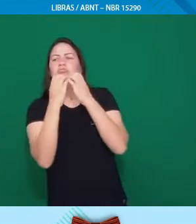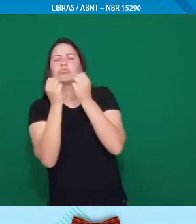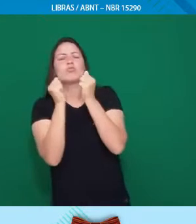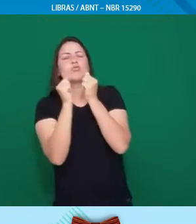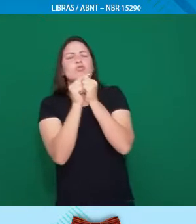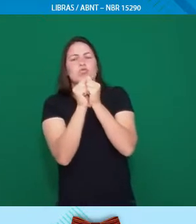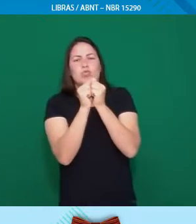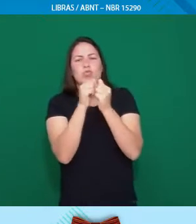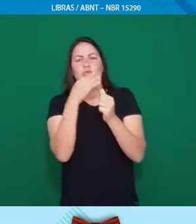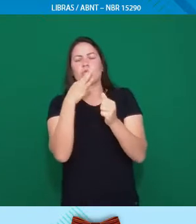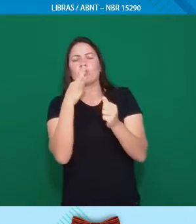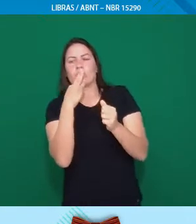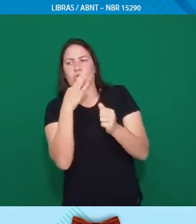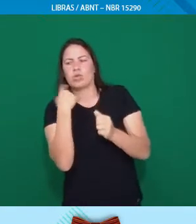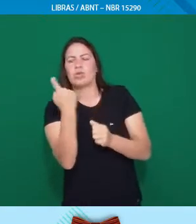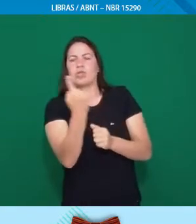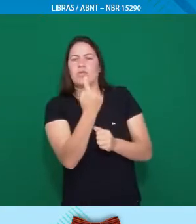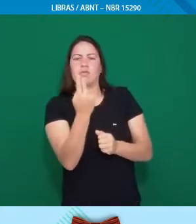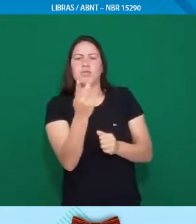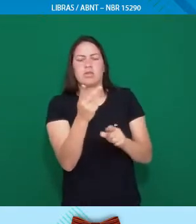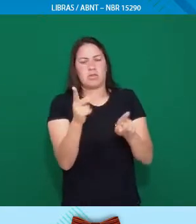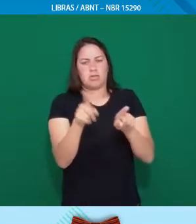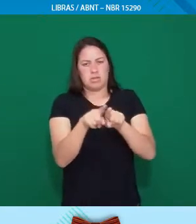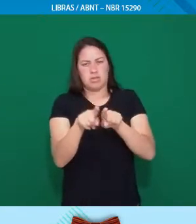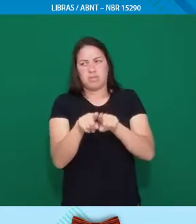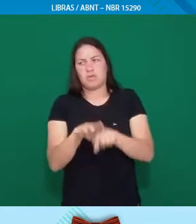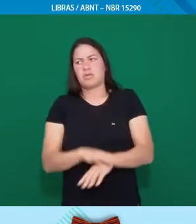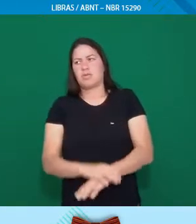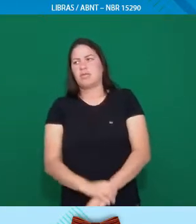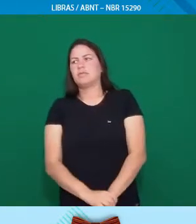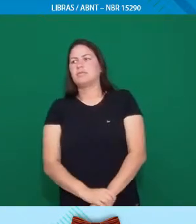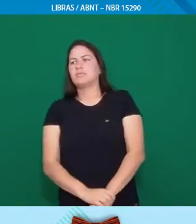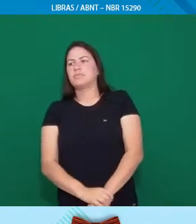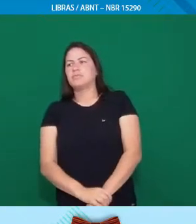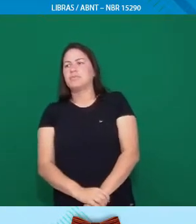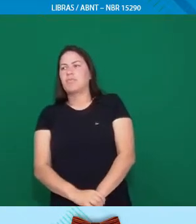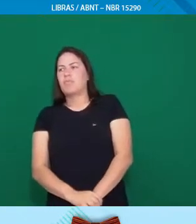que vocês fizerem então nosso reconhecimento a vocês também